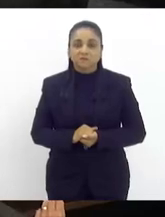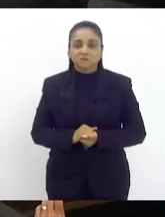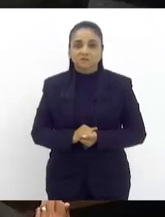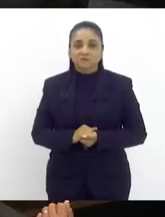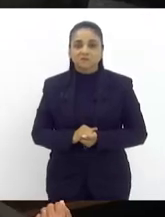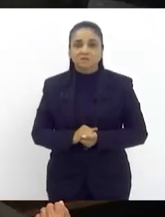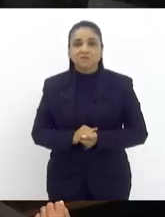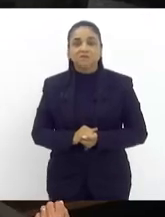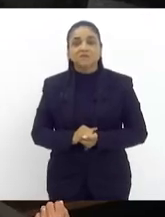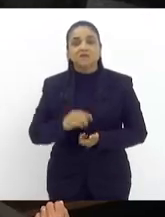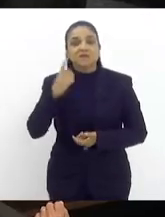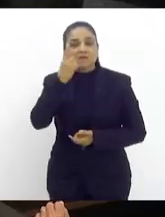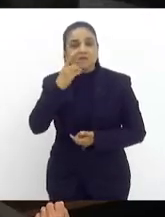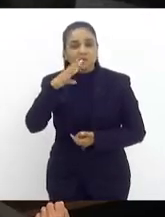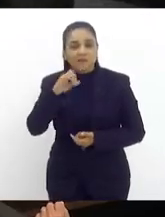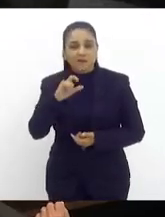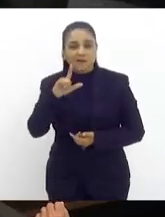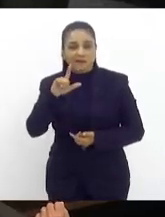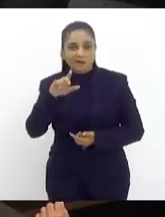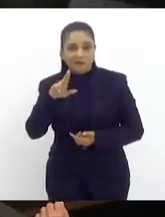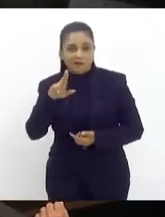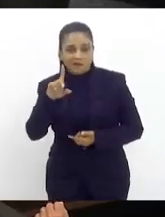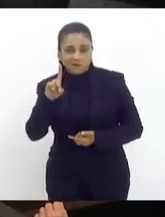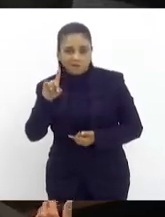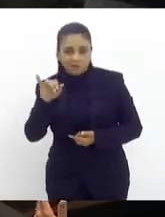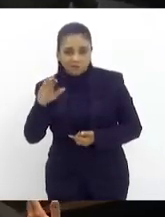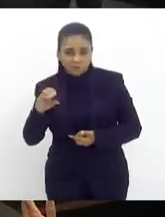Deputado Cláudio Caiado.